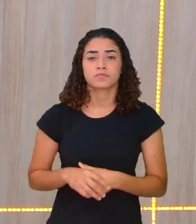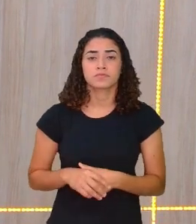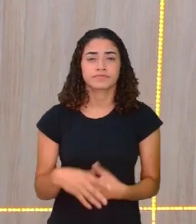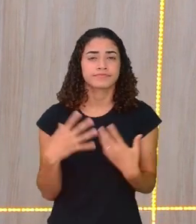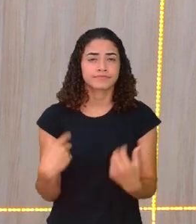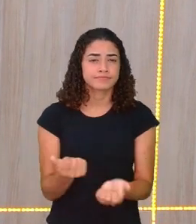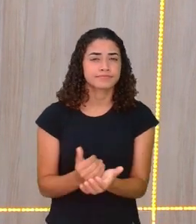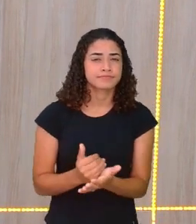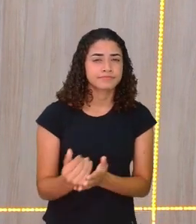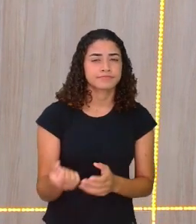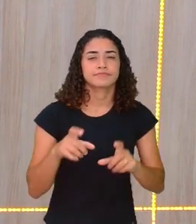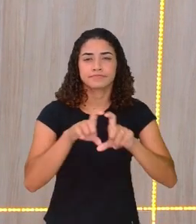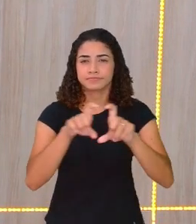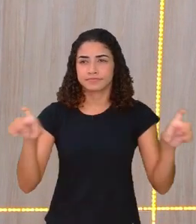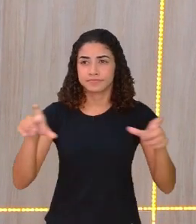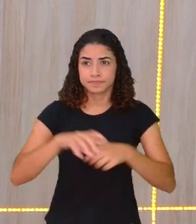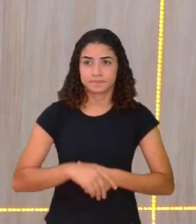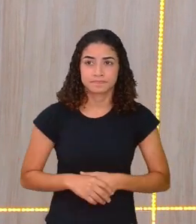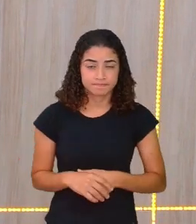Vamos começar com essa mensagem.